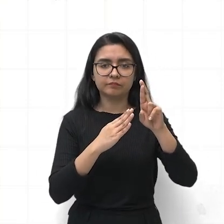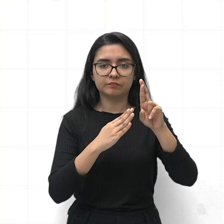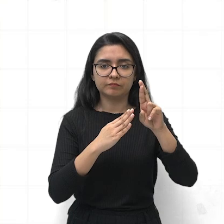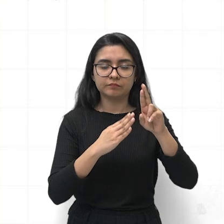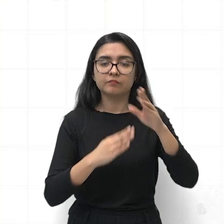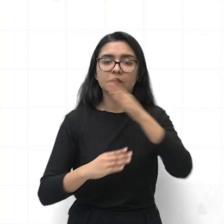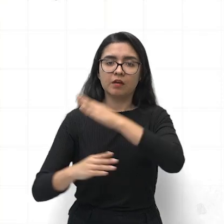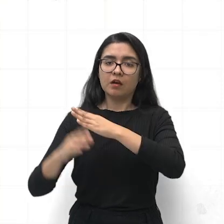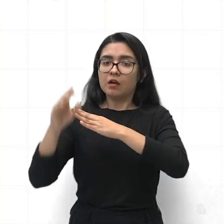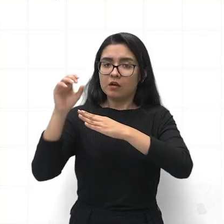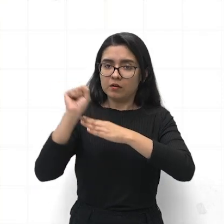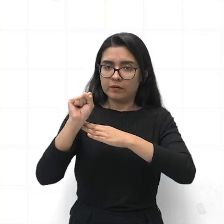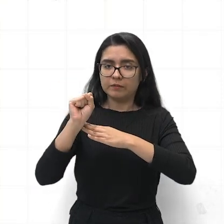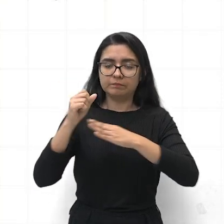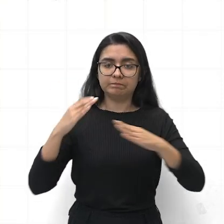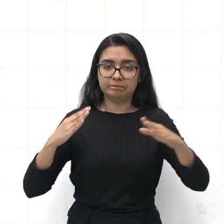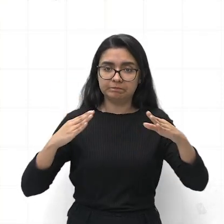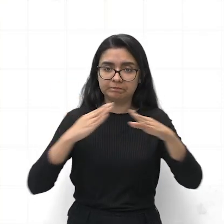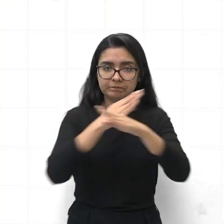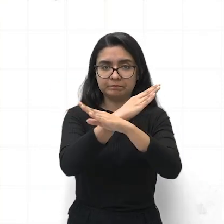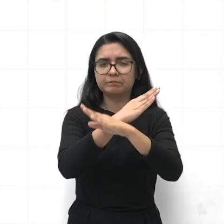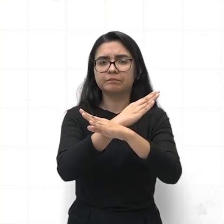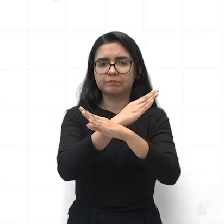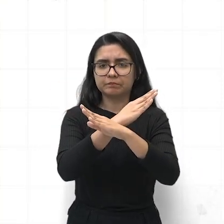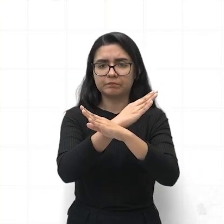Então, quando elas se cruzam aqui, ó,